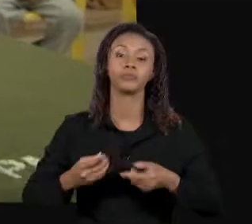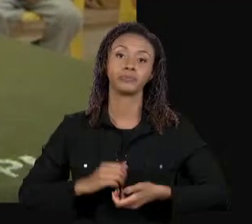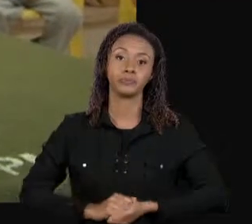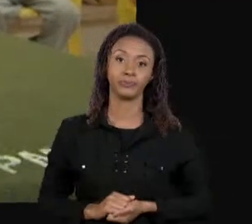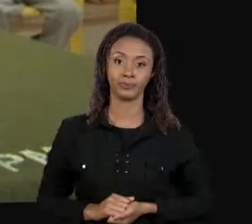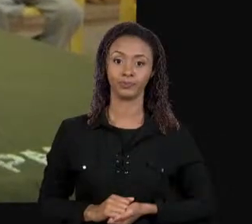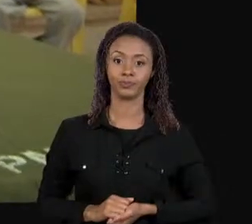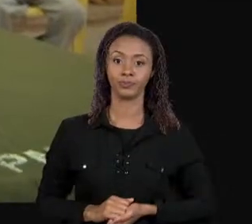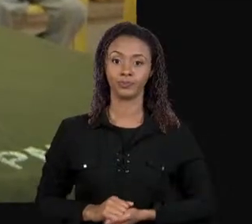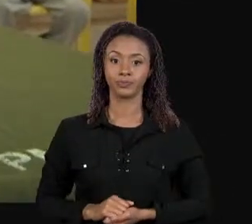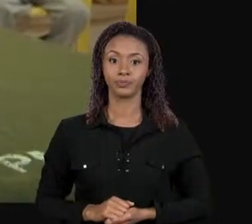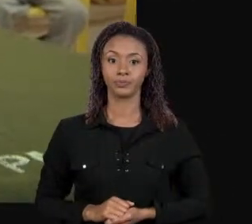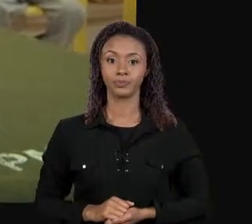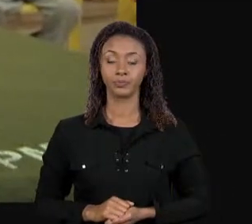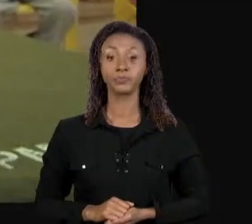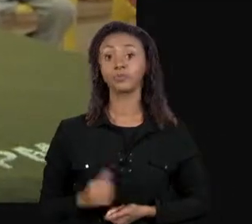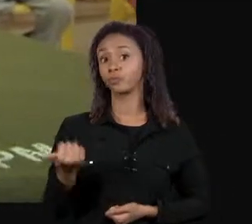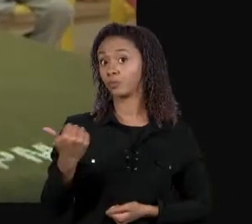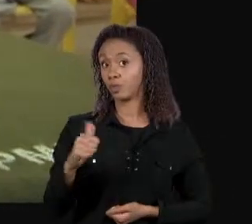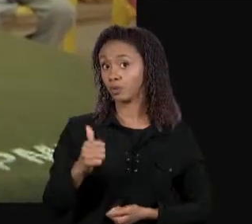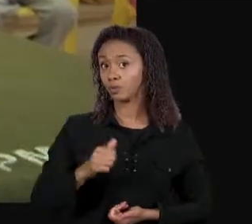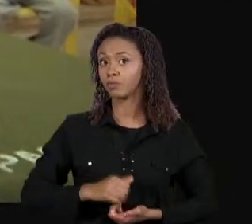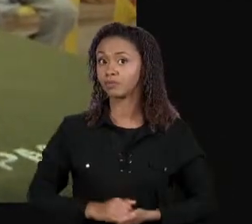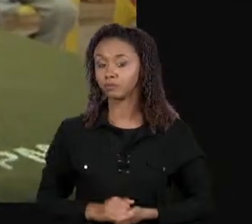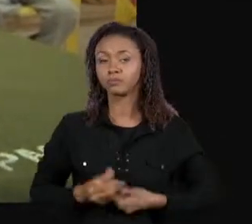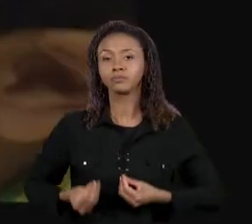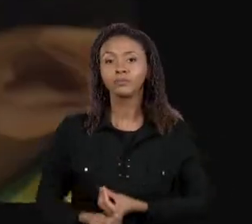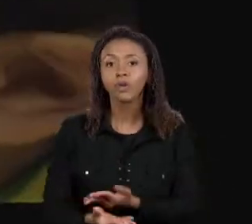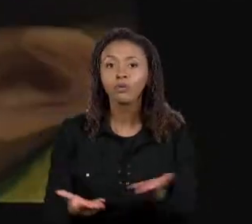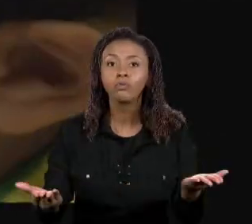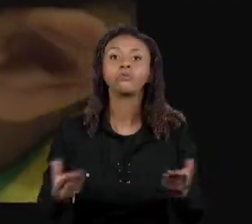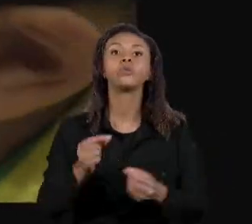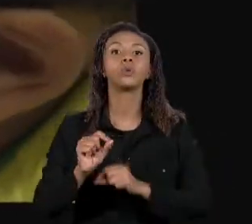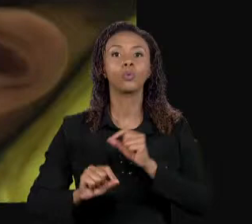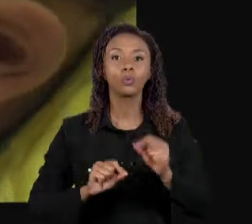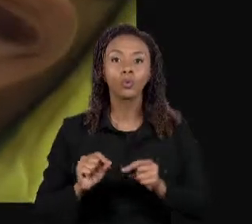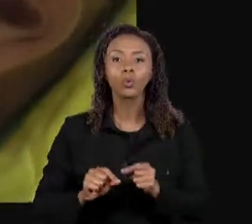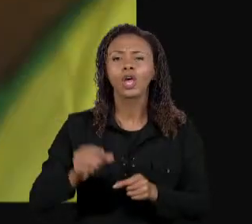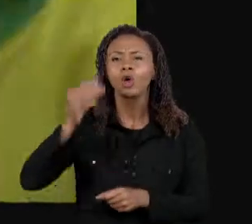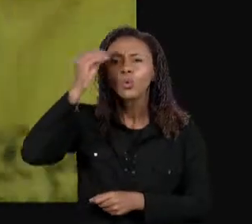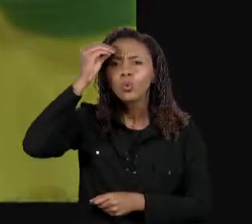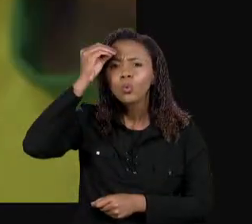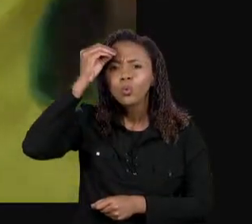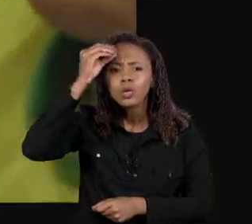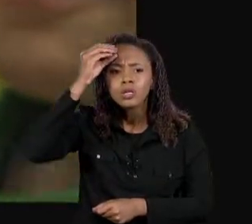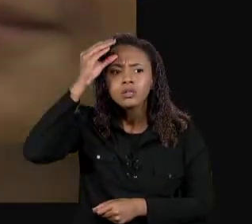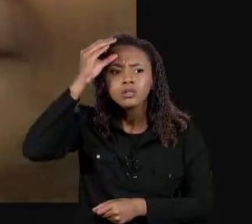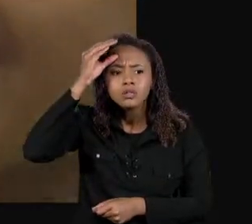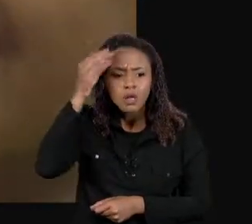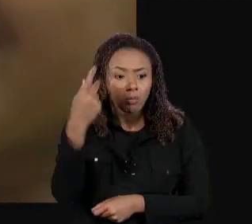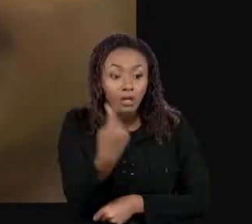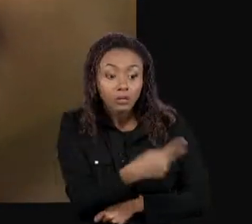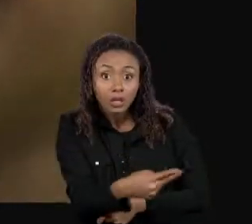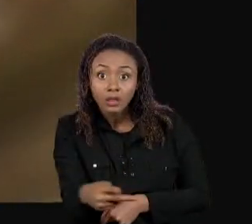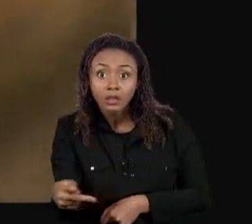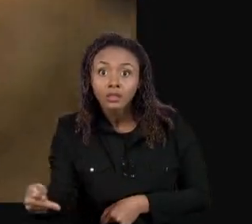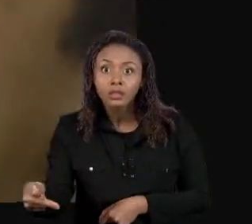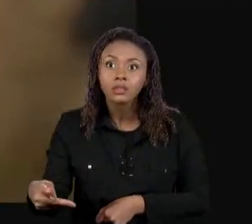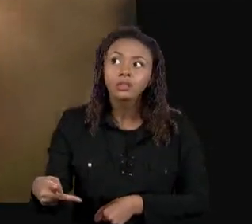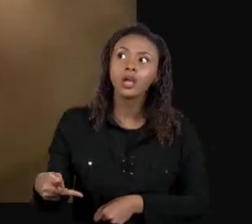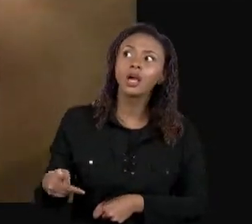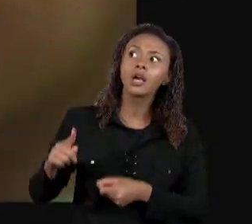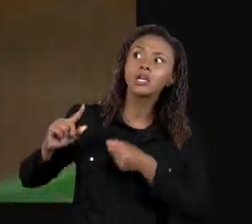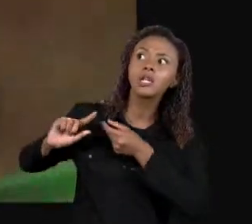com dor de barriga. 11. Propiciem a interação e o conhecimento pelas crianças das manifestações e